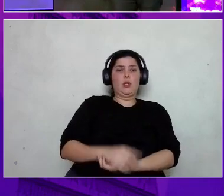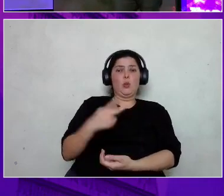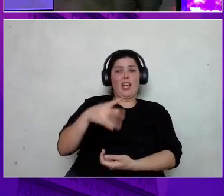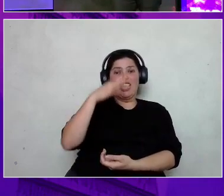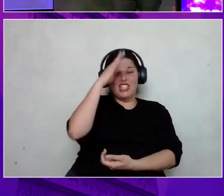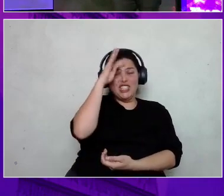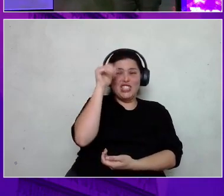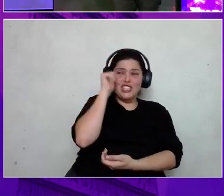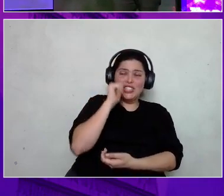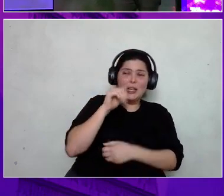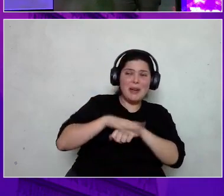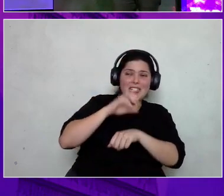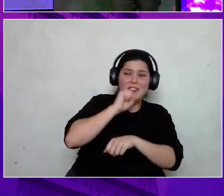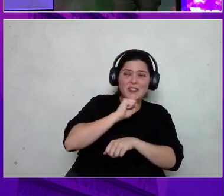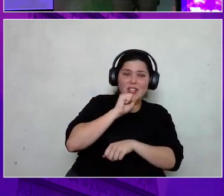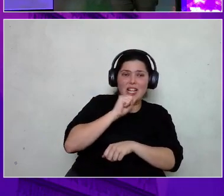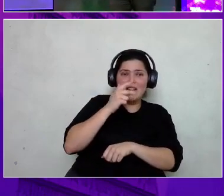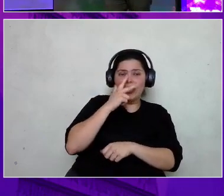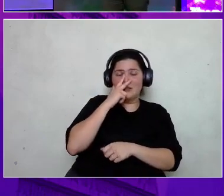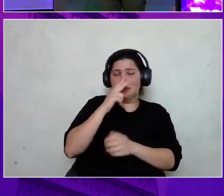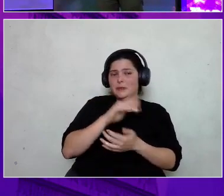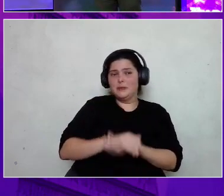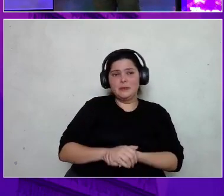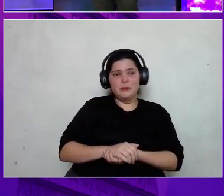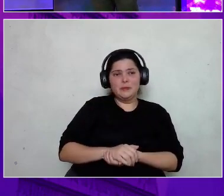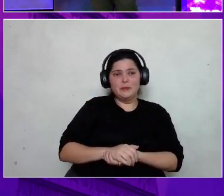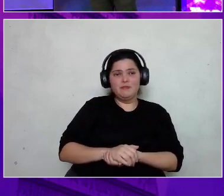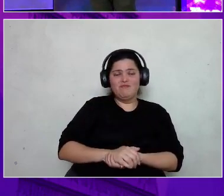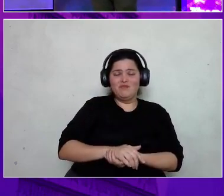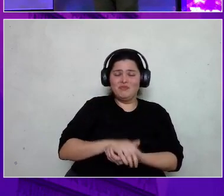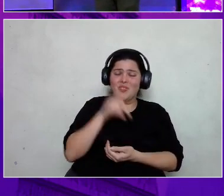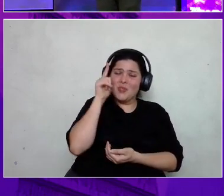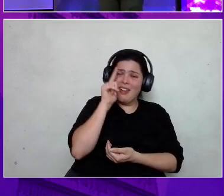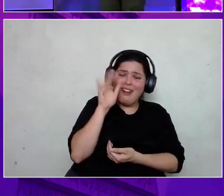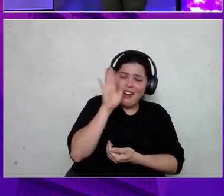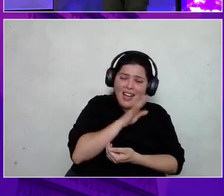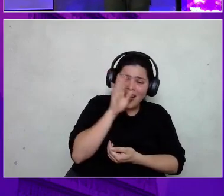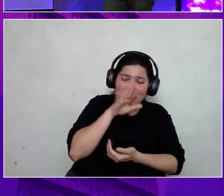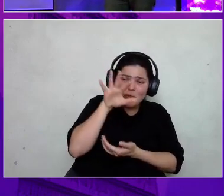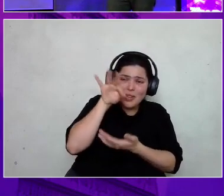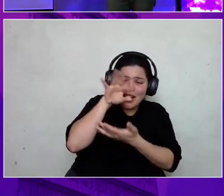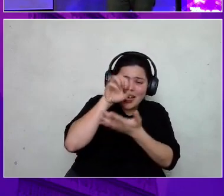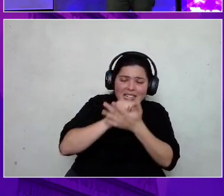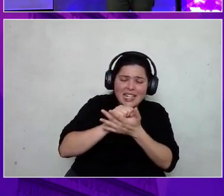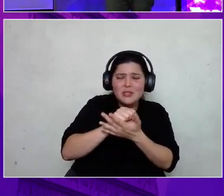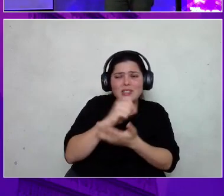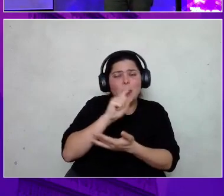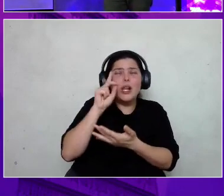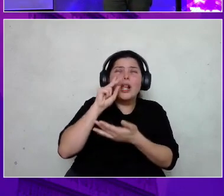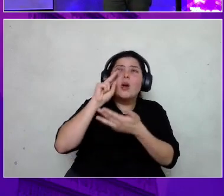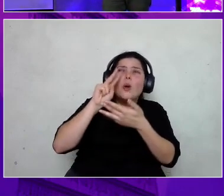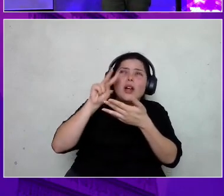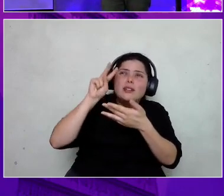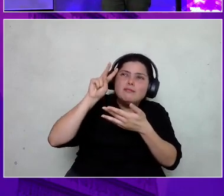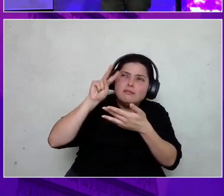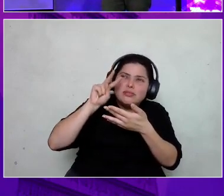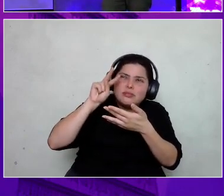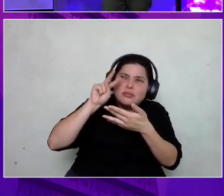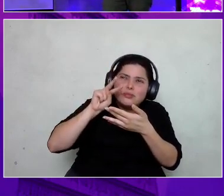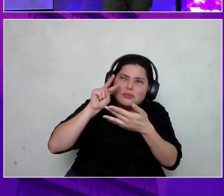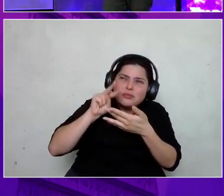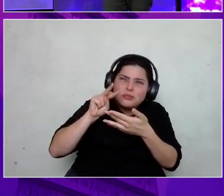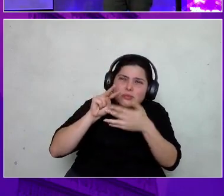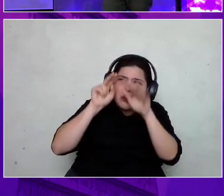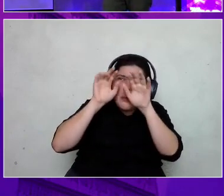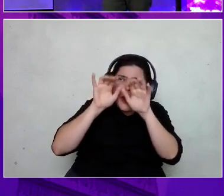caso também, que ela não consegue ir rápido no cadastro. Ela vai olhando ponto a ponto, vê se colocou. Ela pega o RG